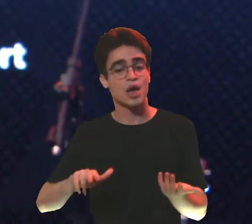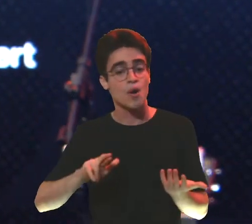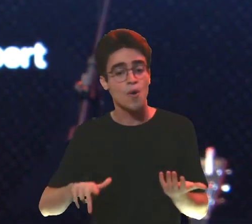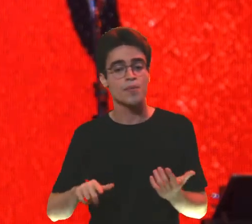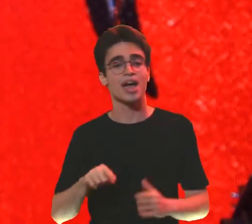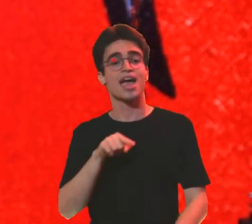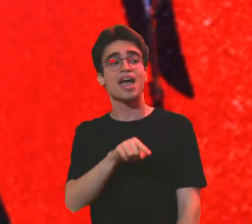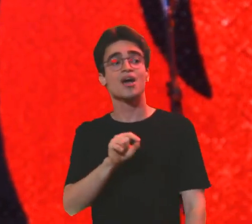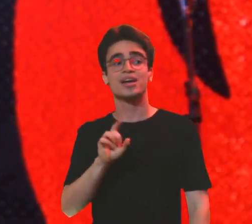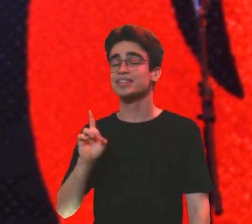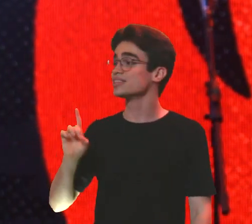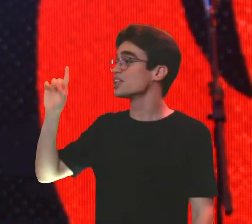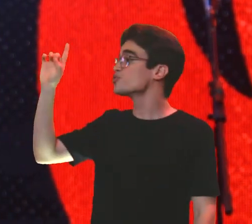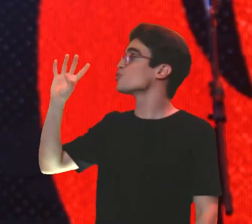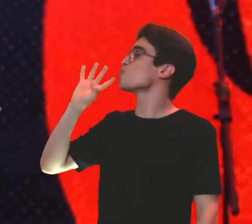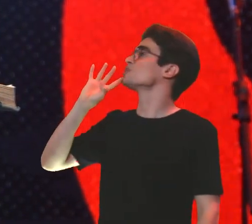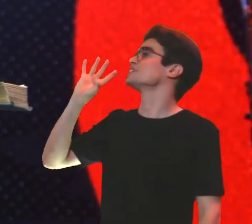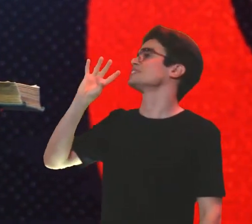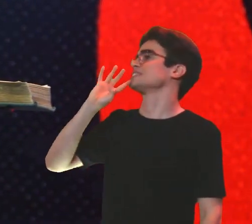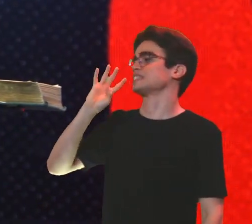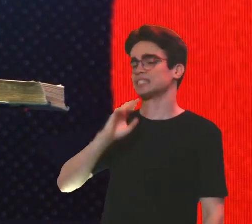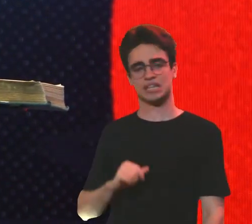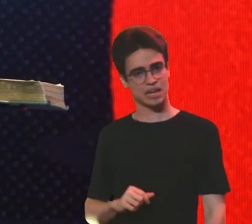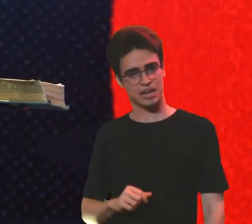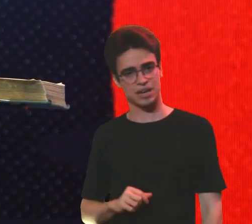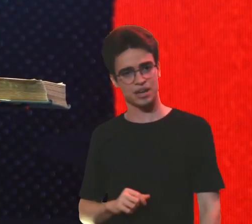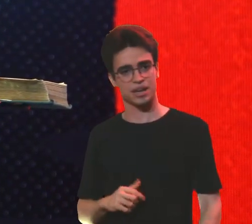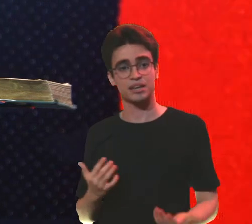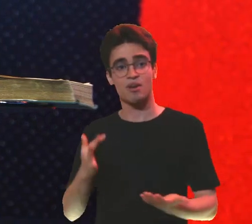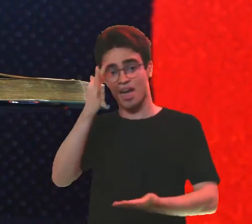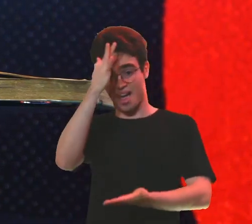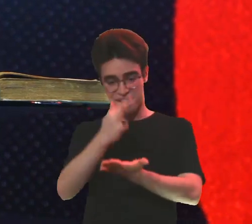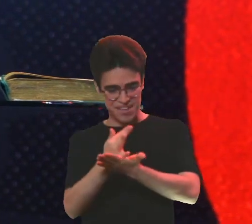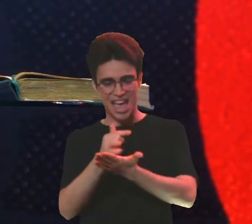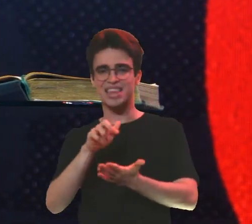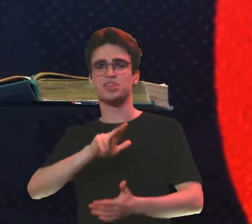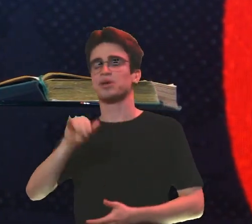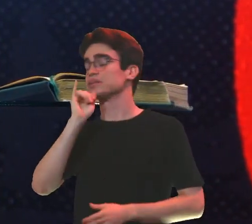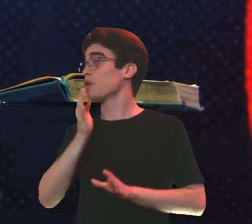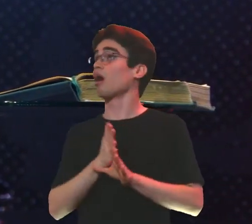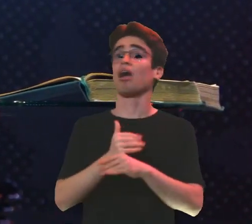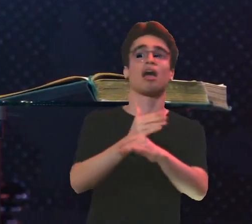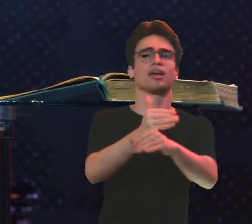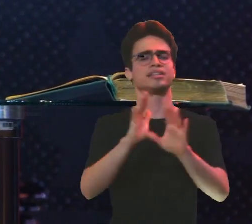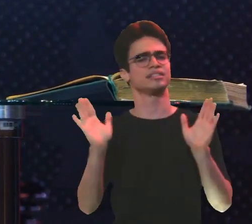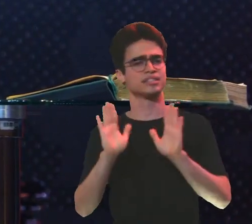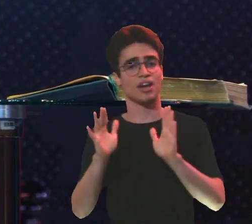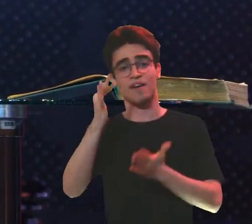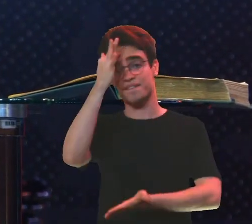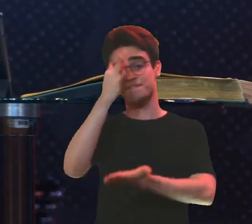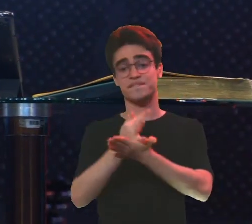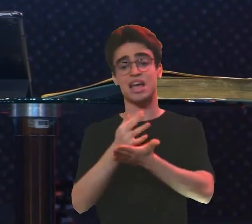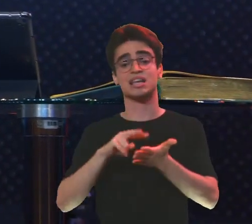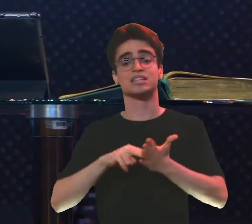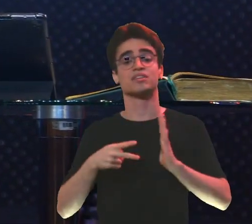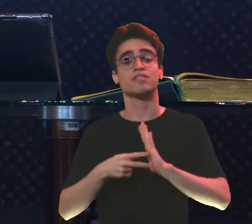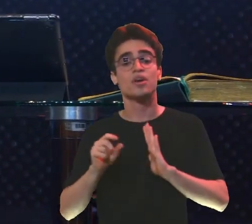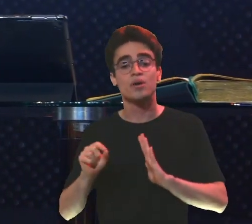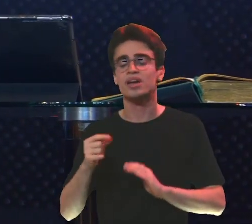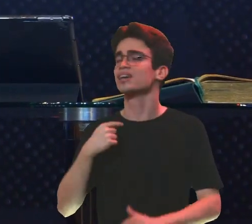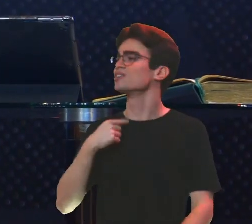Ele conhecia Deus. A fé, ela não é um salto no escuro. Fé tem a ver com você conhecer